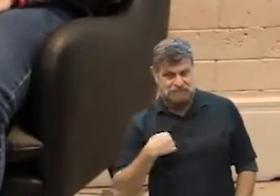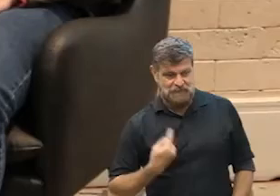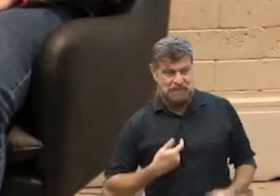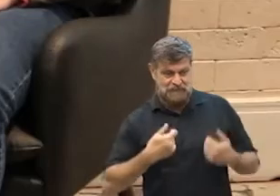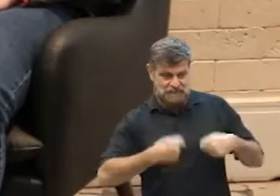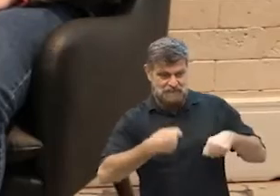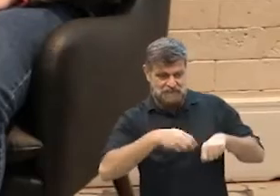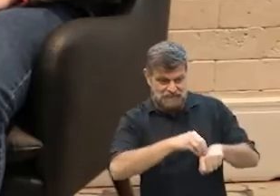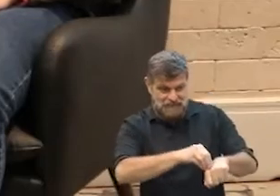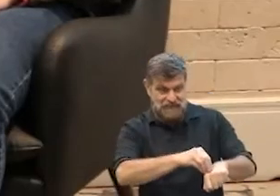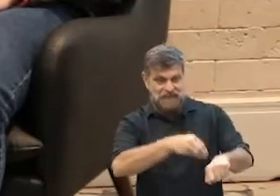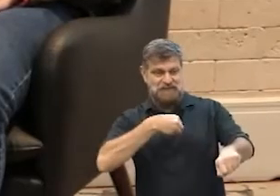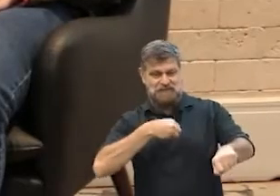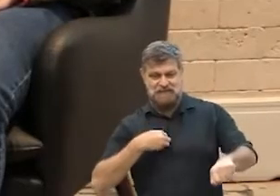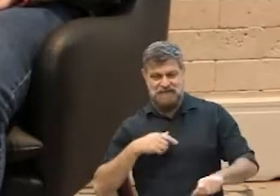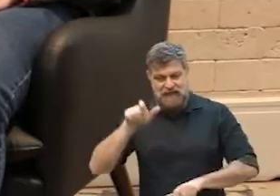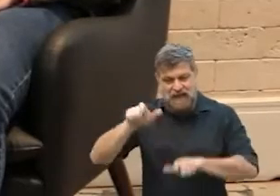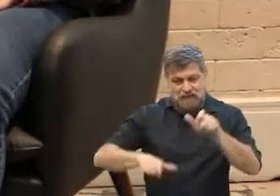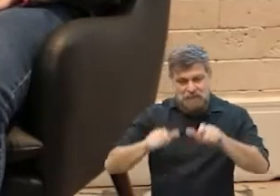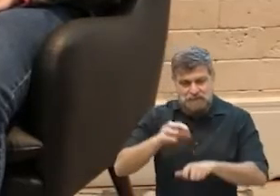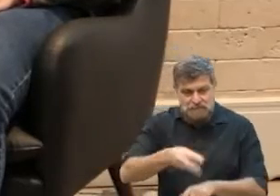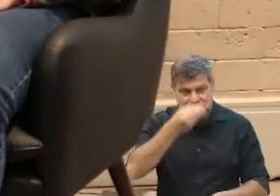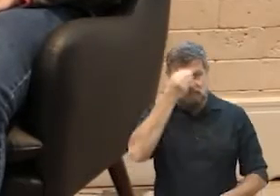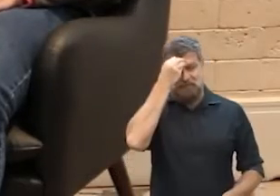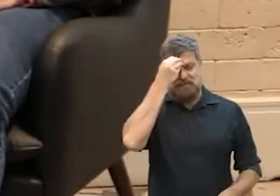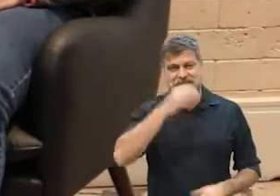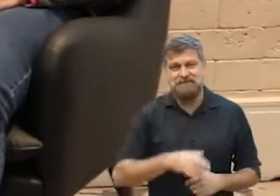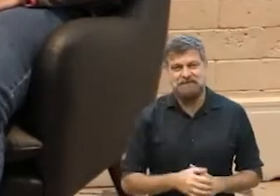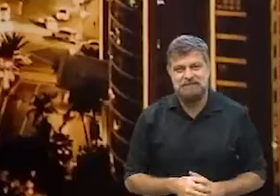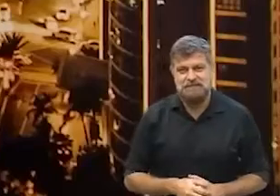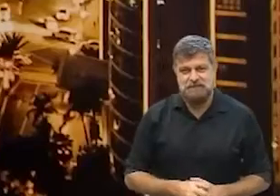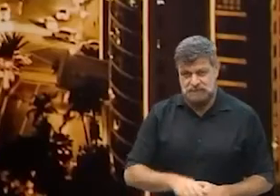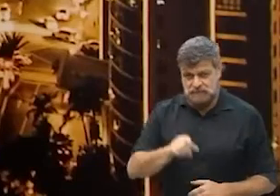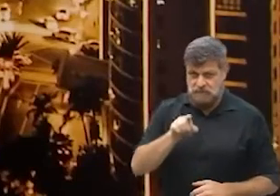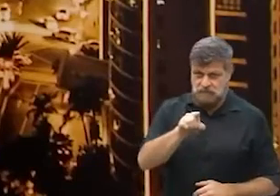a gente precisa aqui, dicas para o pessoal que está em casa. Sim,